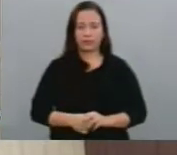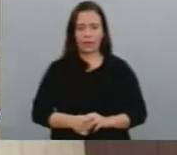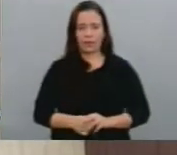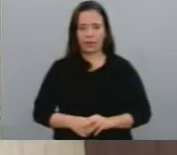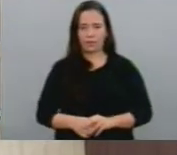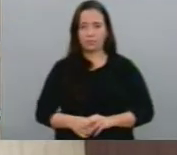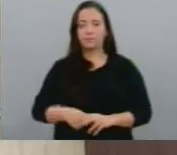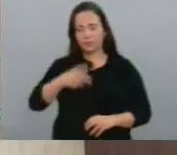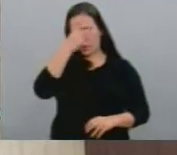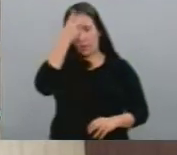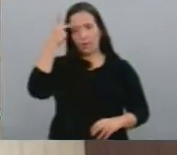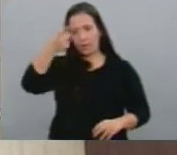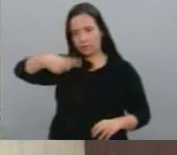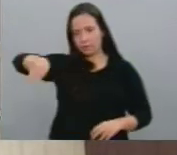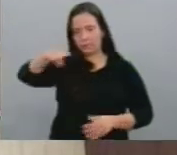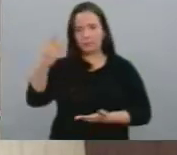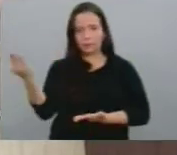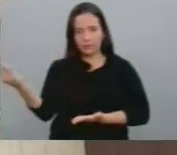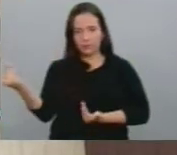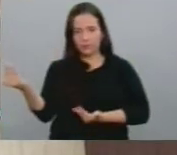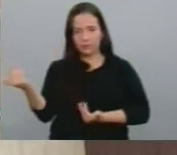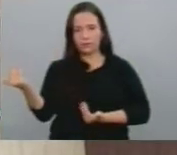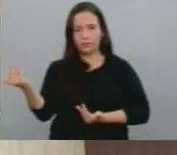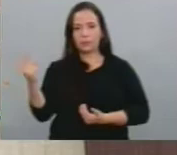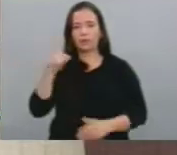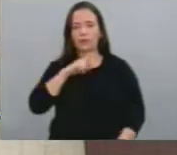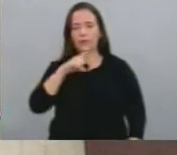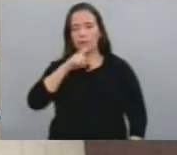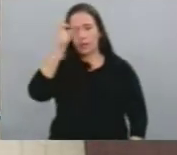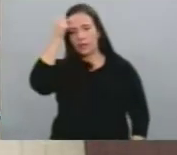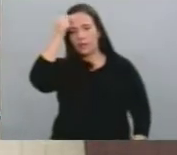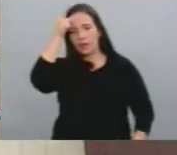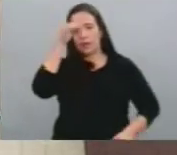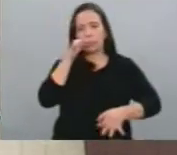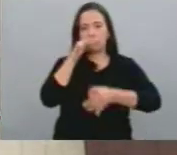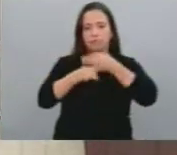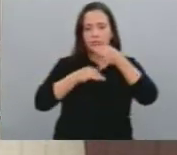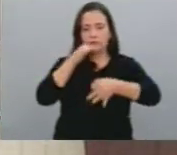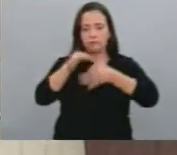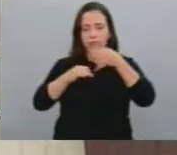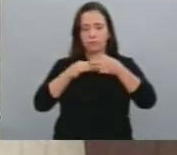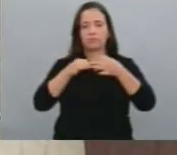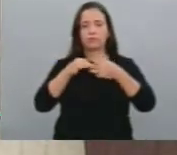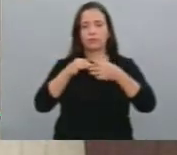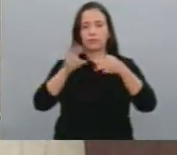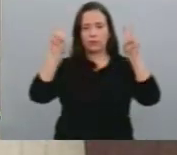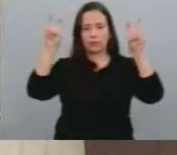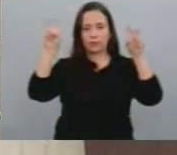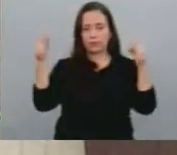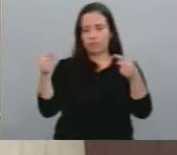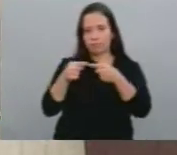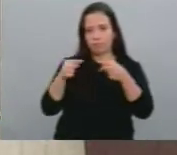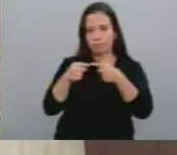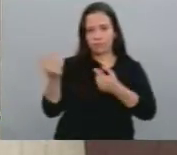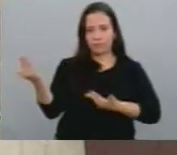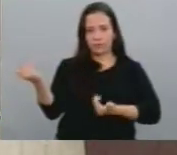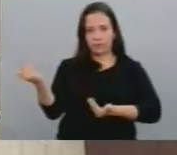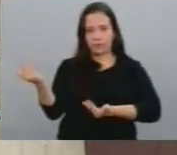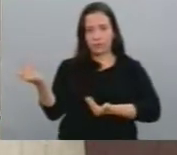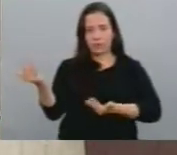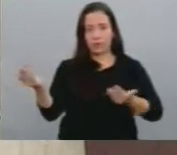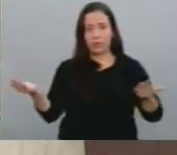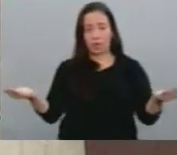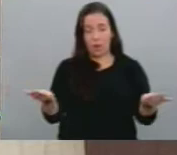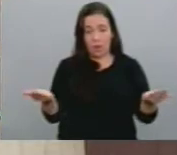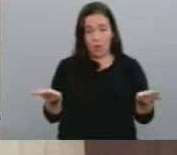podem ser jovens, mas podem ter ideias incompatíveis, inclusive, com a sua juventude. A geração que dirige